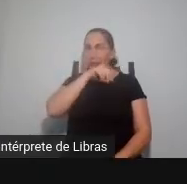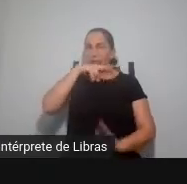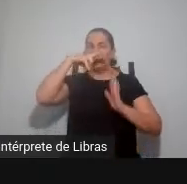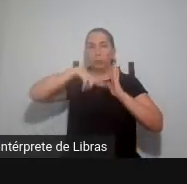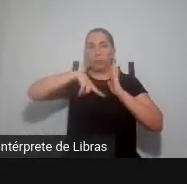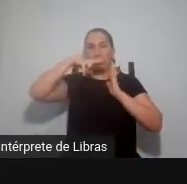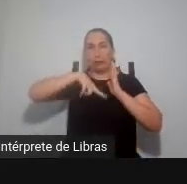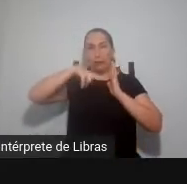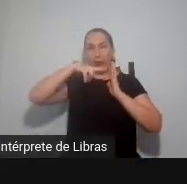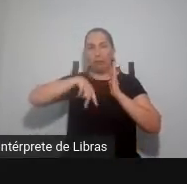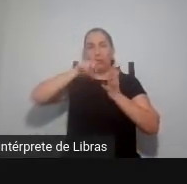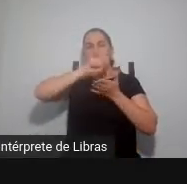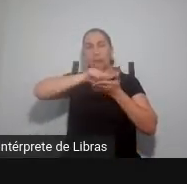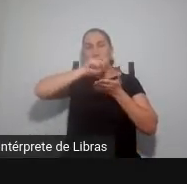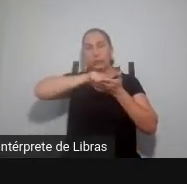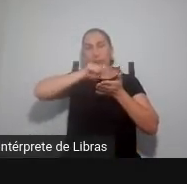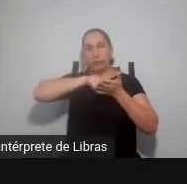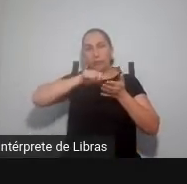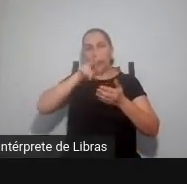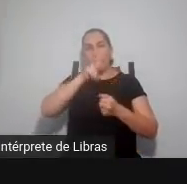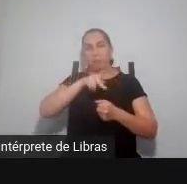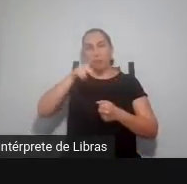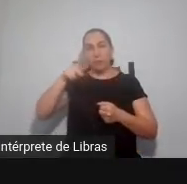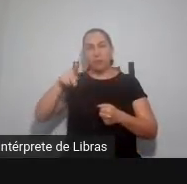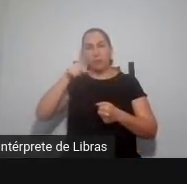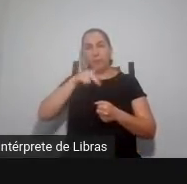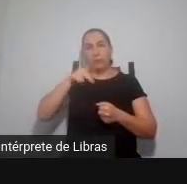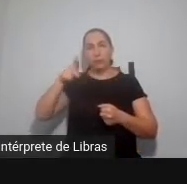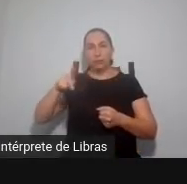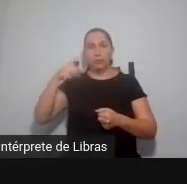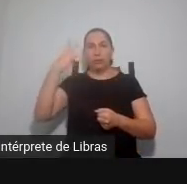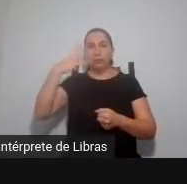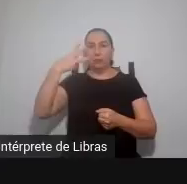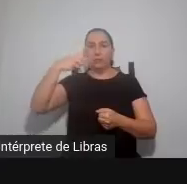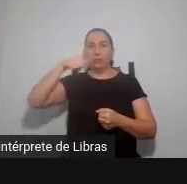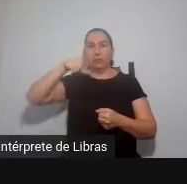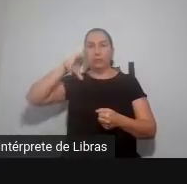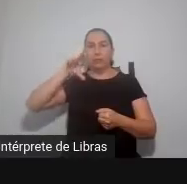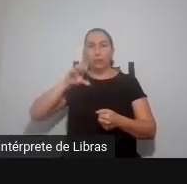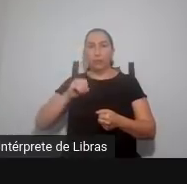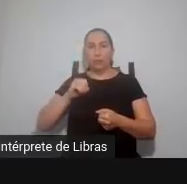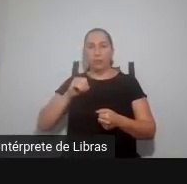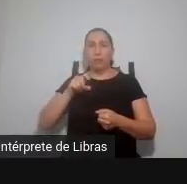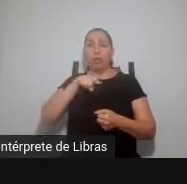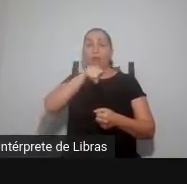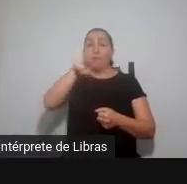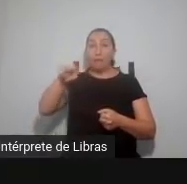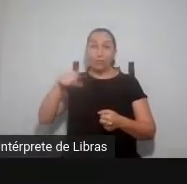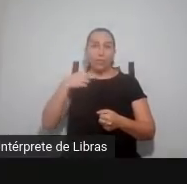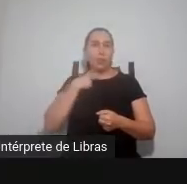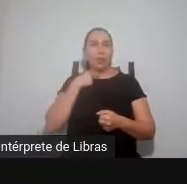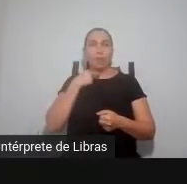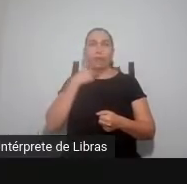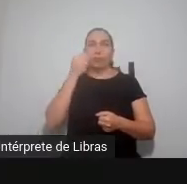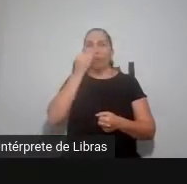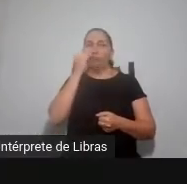não. Se ela não puder contar com você, com quem que ela vai contar? Isso já diz tanta